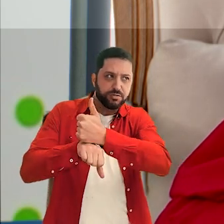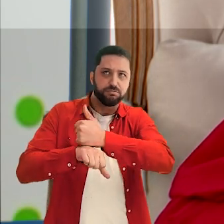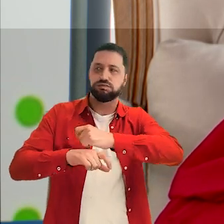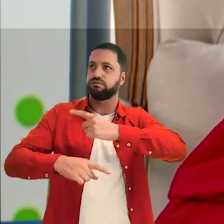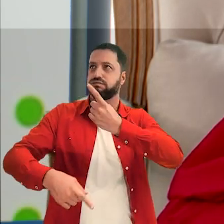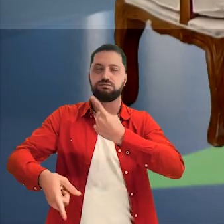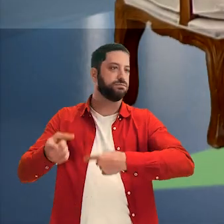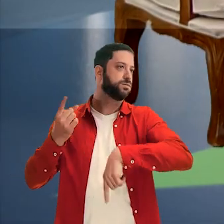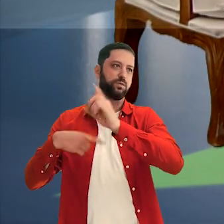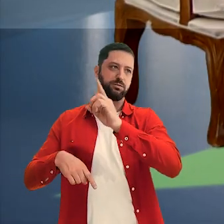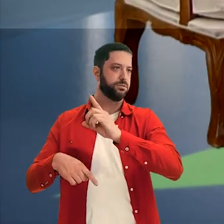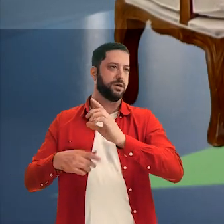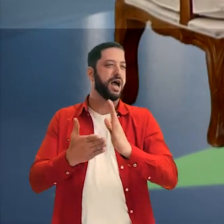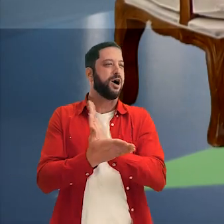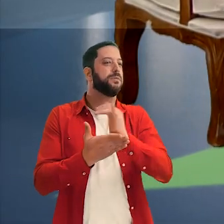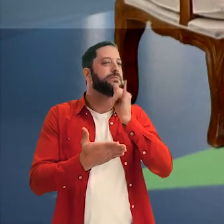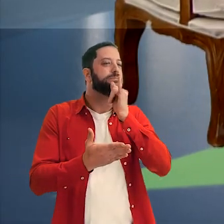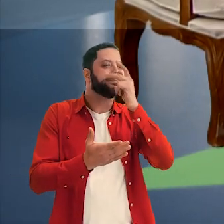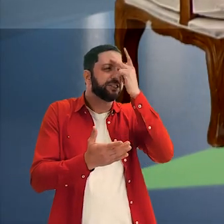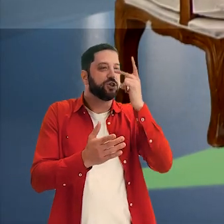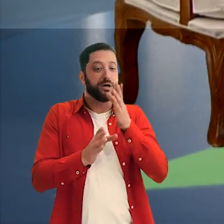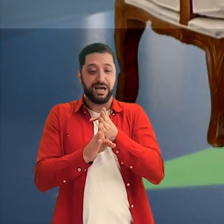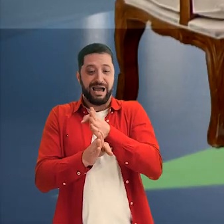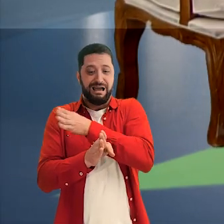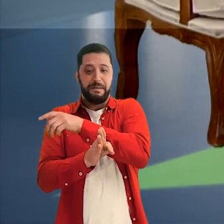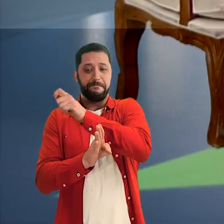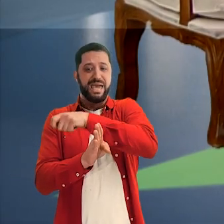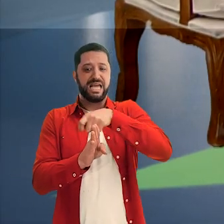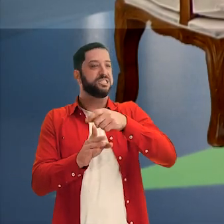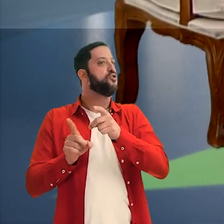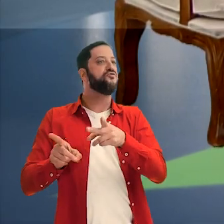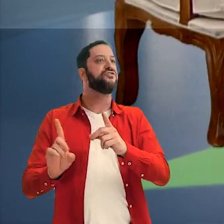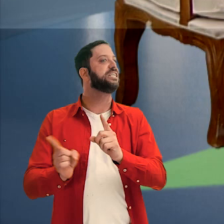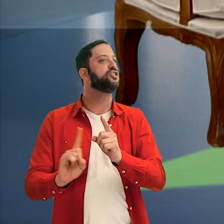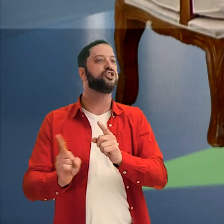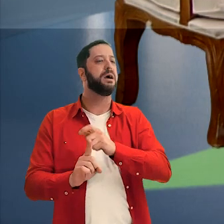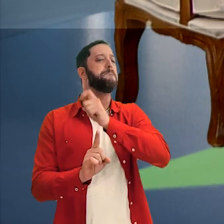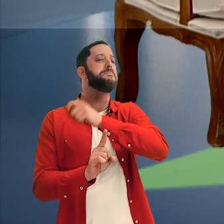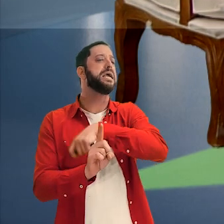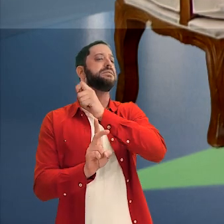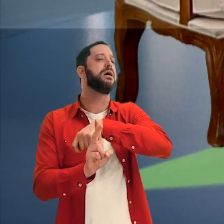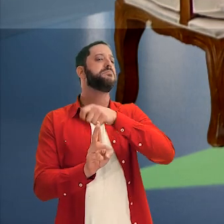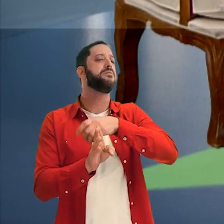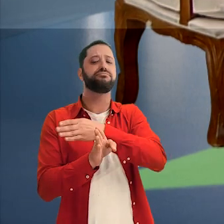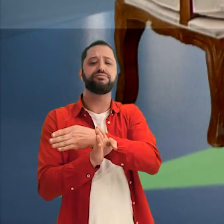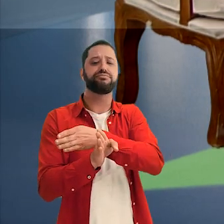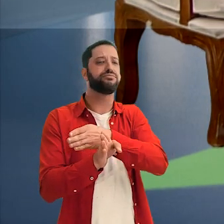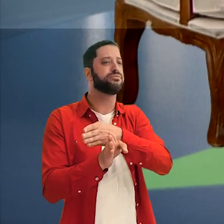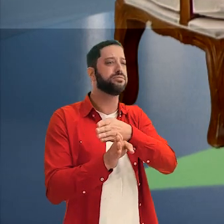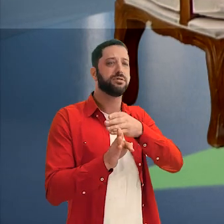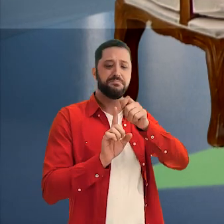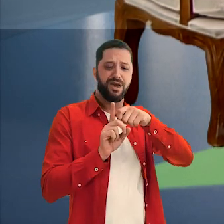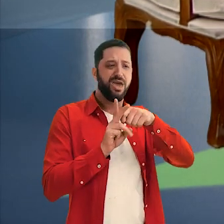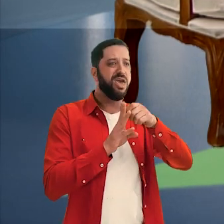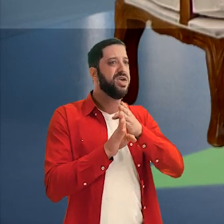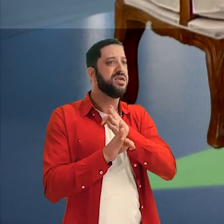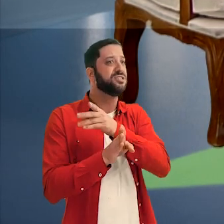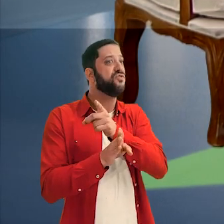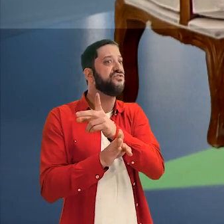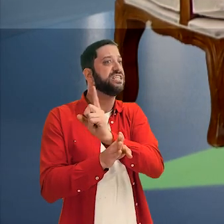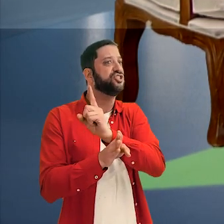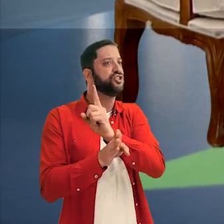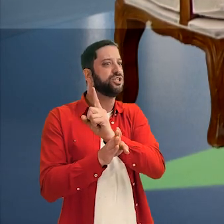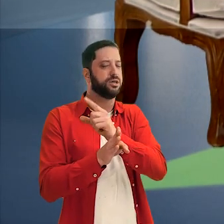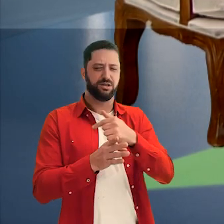pessoas, Eunice, que não vendia há meses e depois do método passou a vender. Mas peraí, por que que não vendia? Se eu não falo